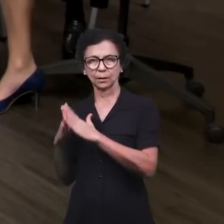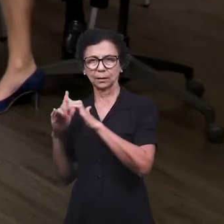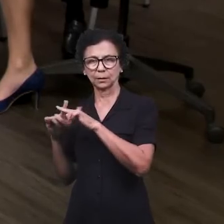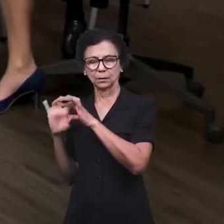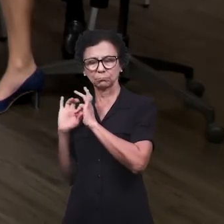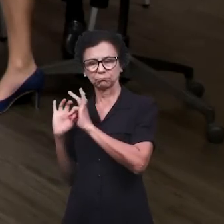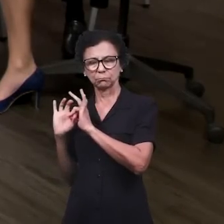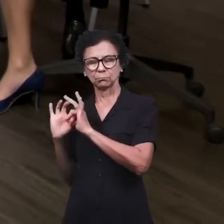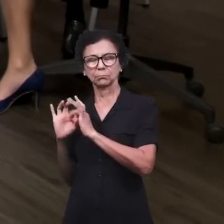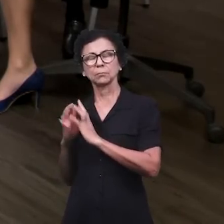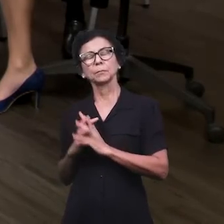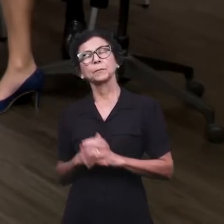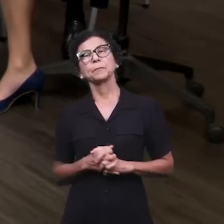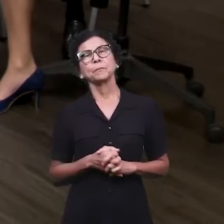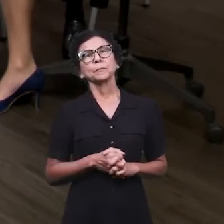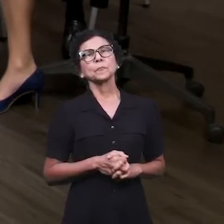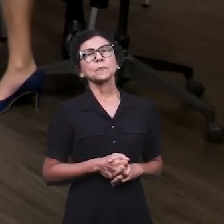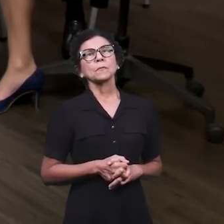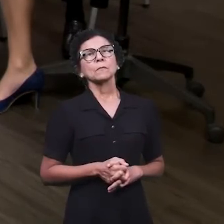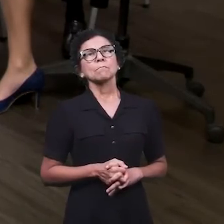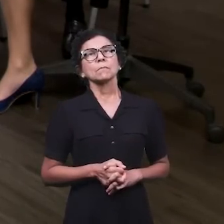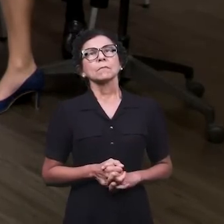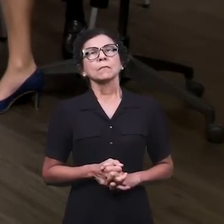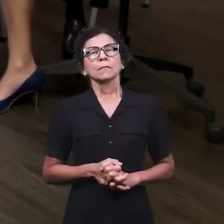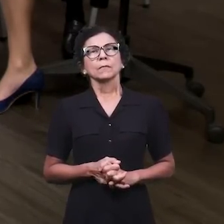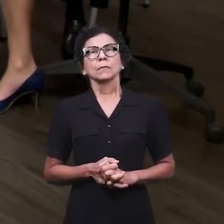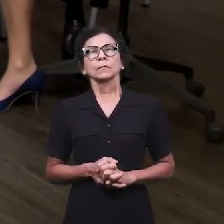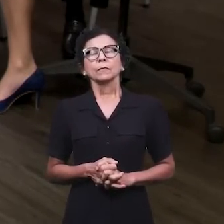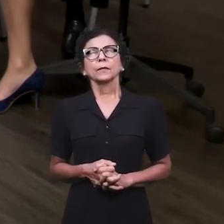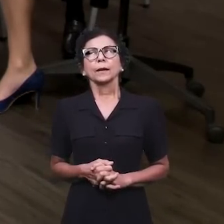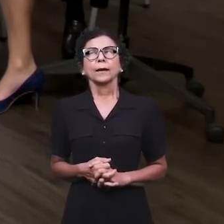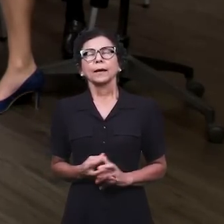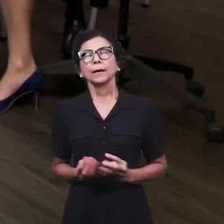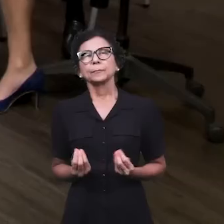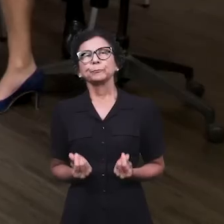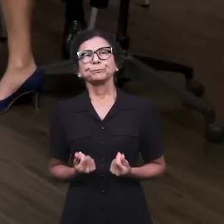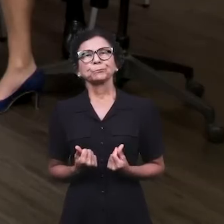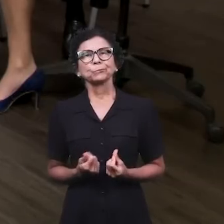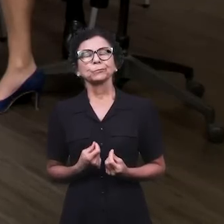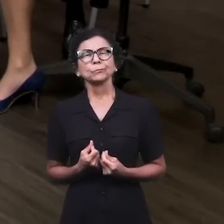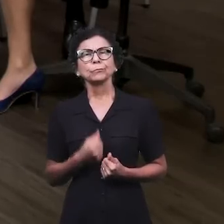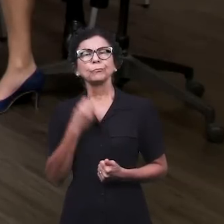oferecer o meu culto ao Senhor. Quer dizer, como que a gente pode viver essa